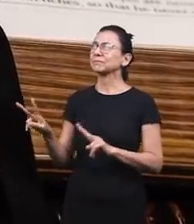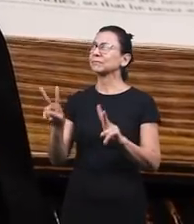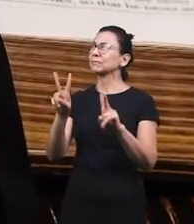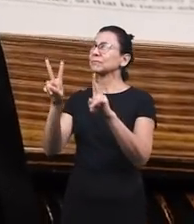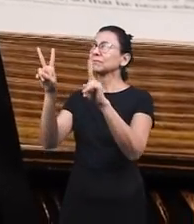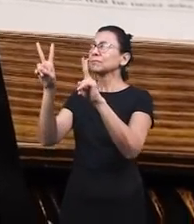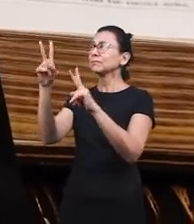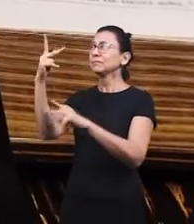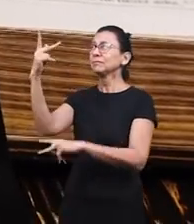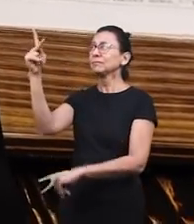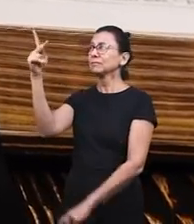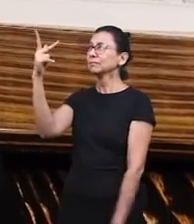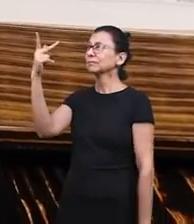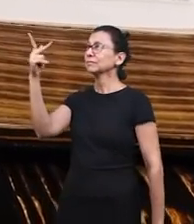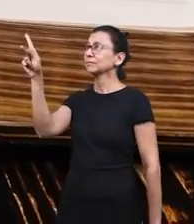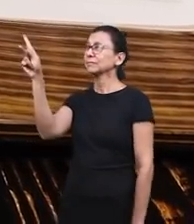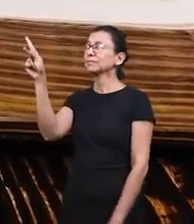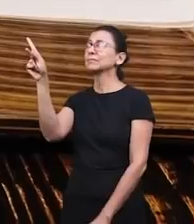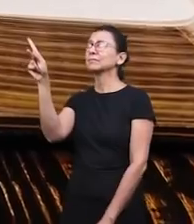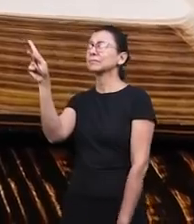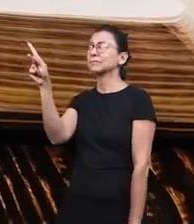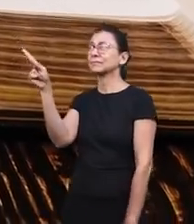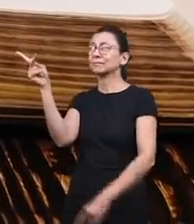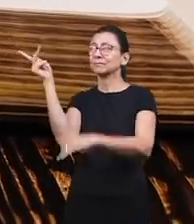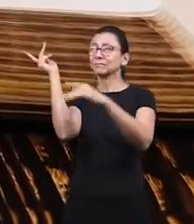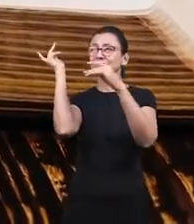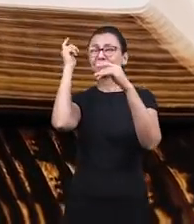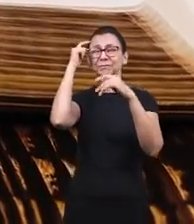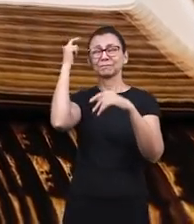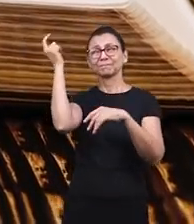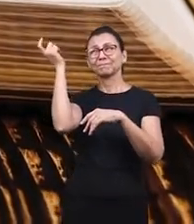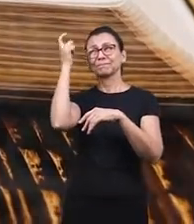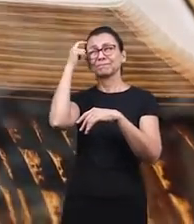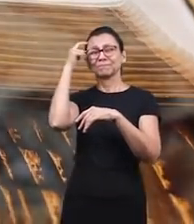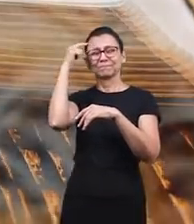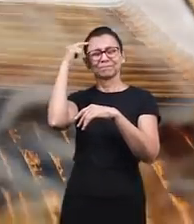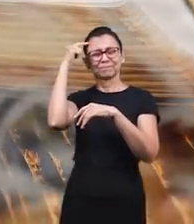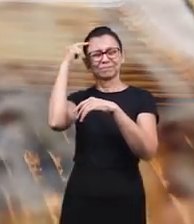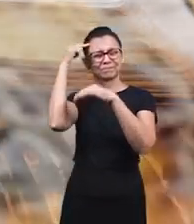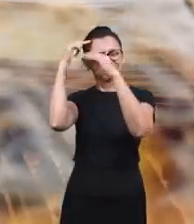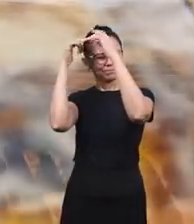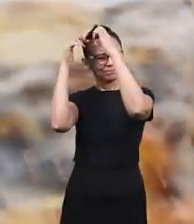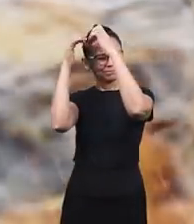Renova em mim valores teus, ordena os